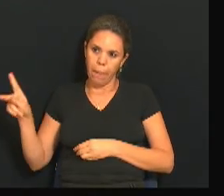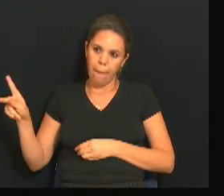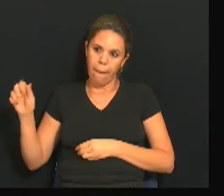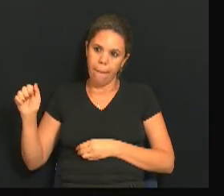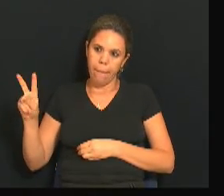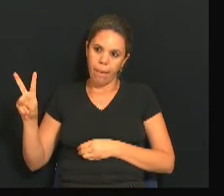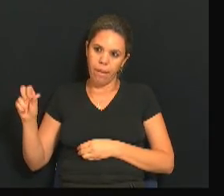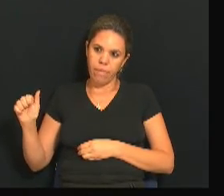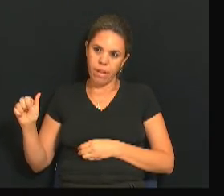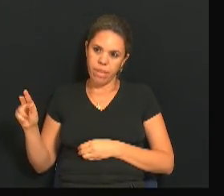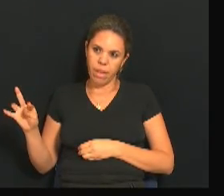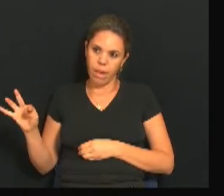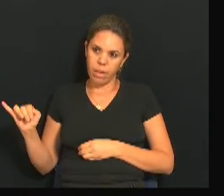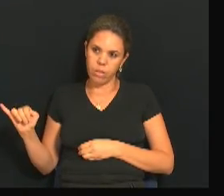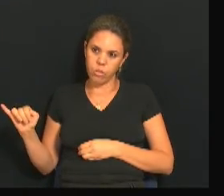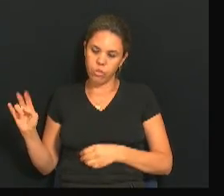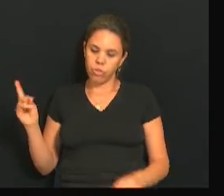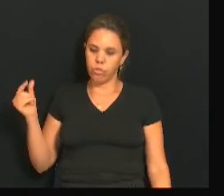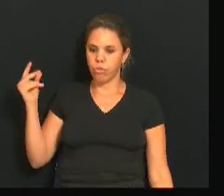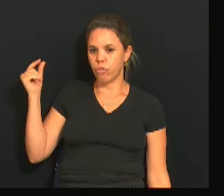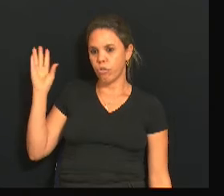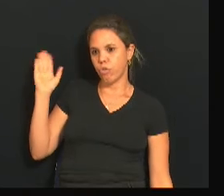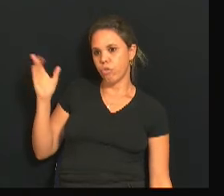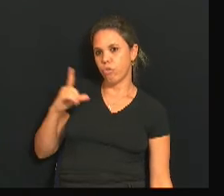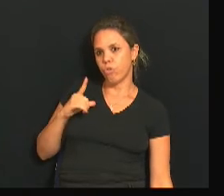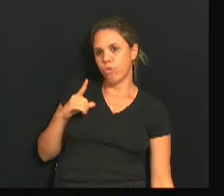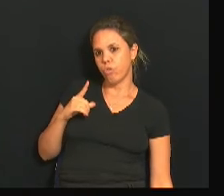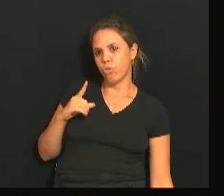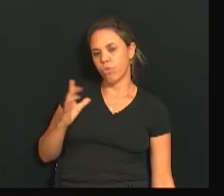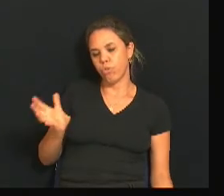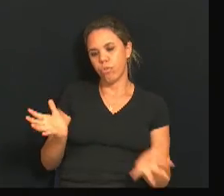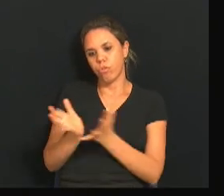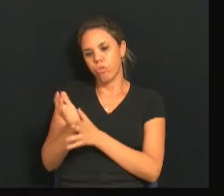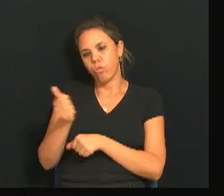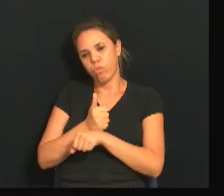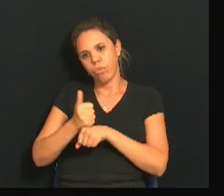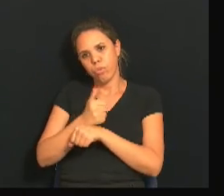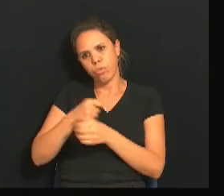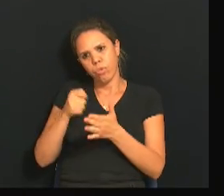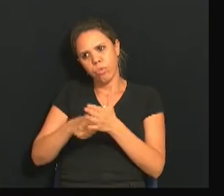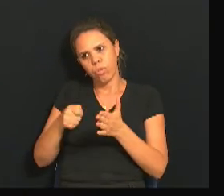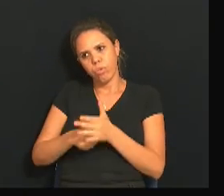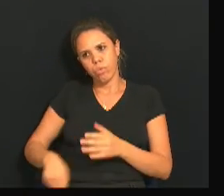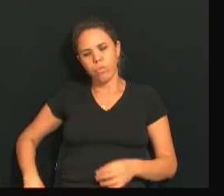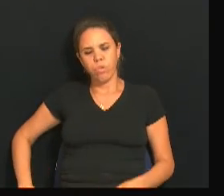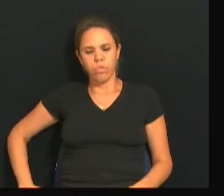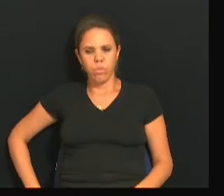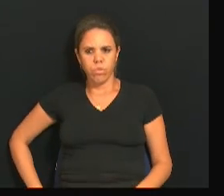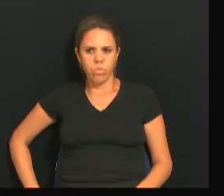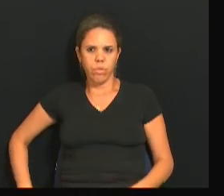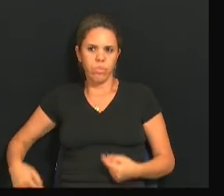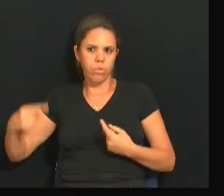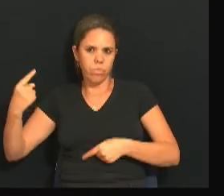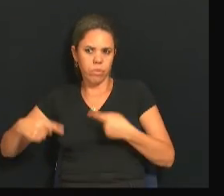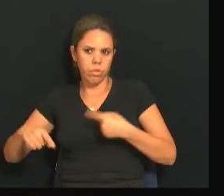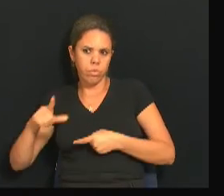tempo, que tem um corpo ali de profissionais muito dedicado, que debate, que